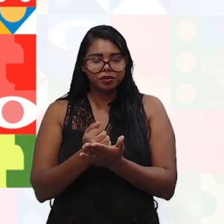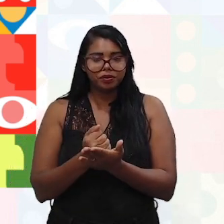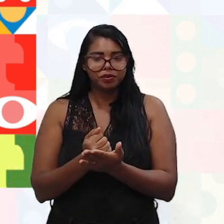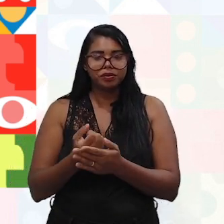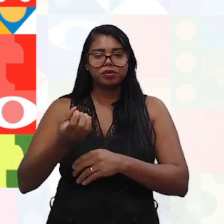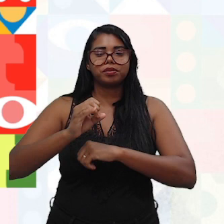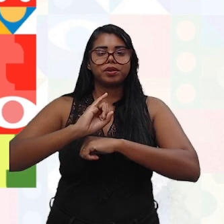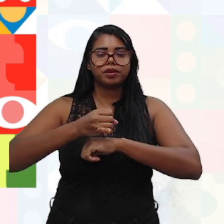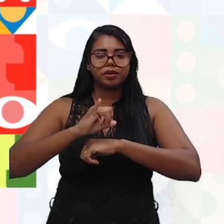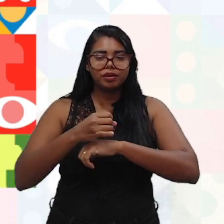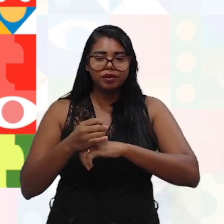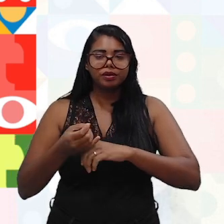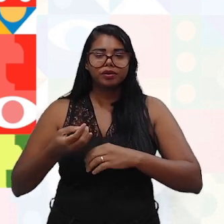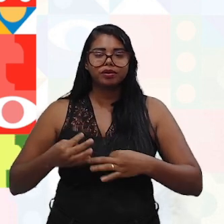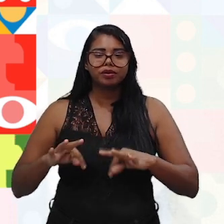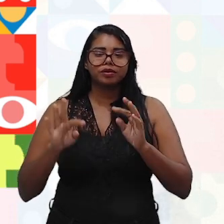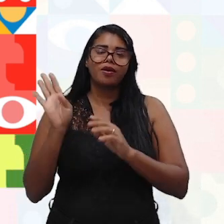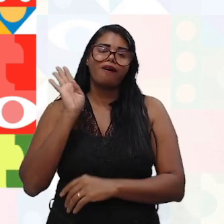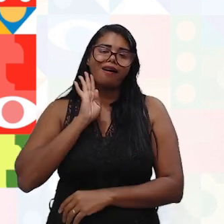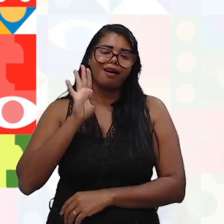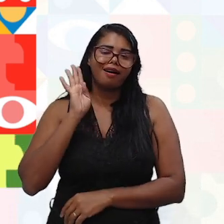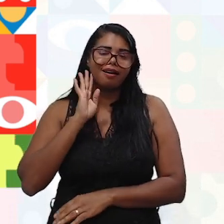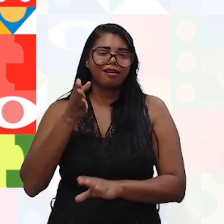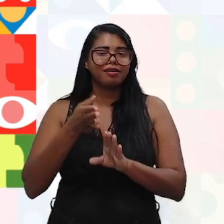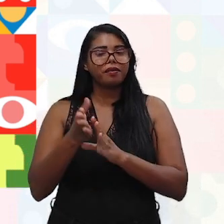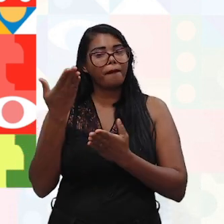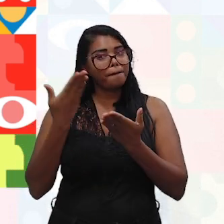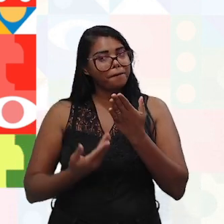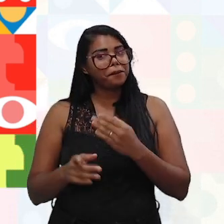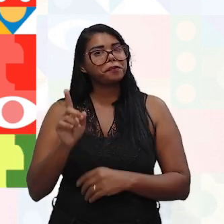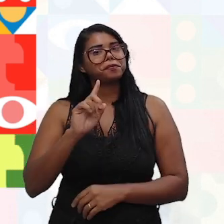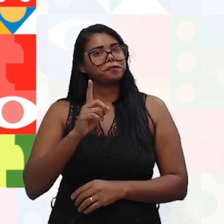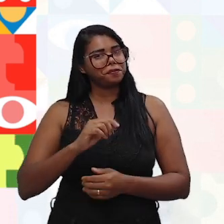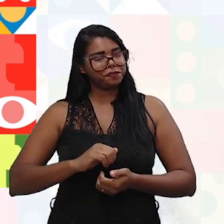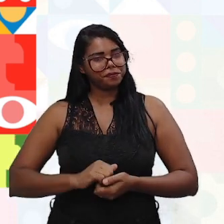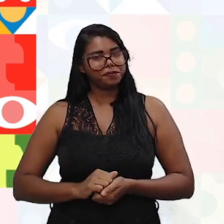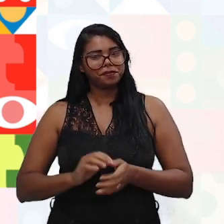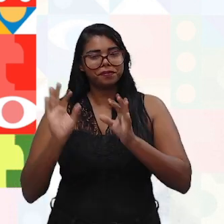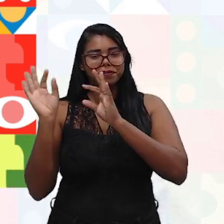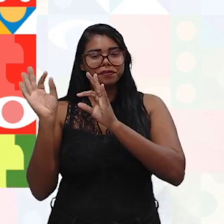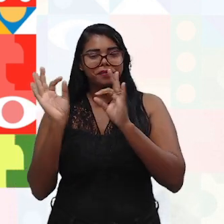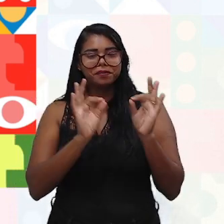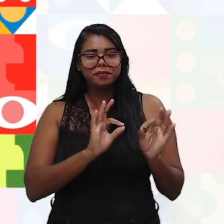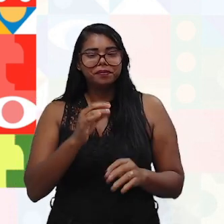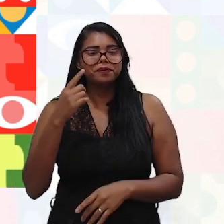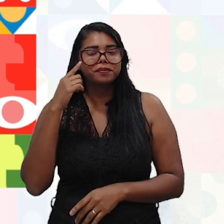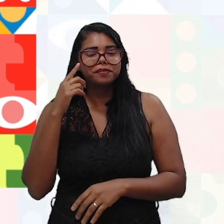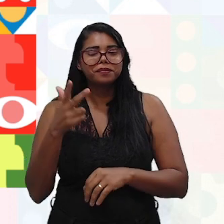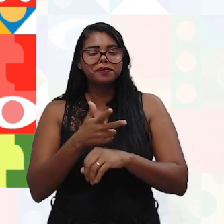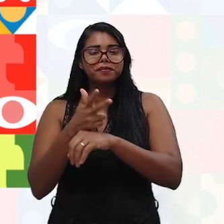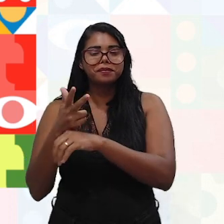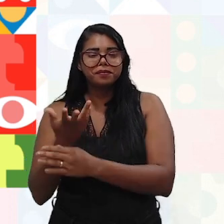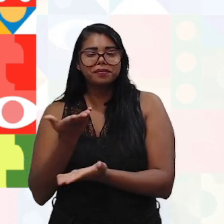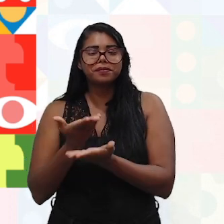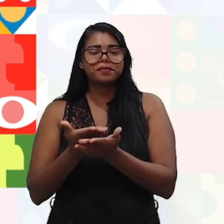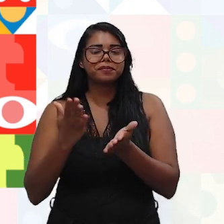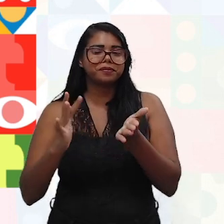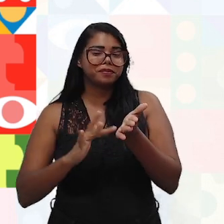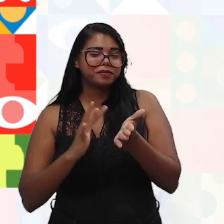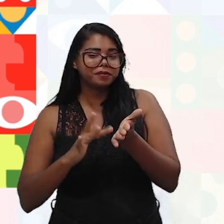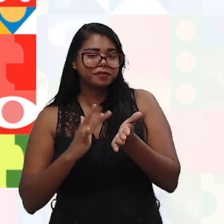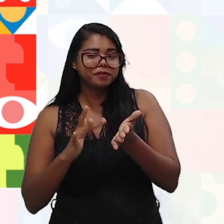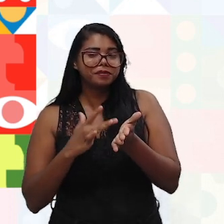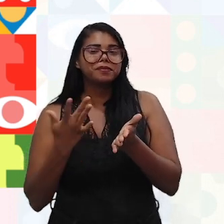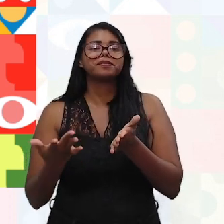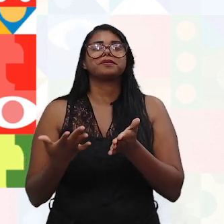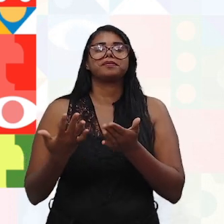tá muito legal. Eu te aconselho a não perder nenhuma videoaula, nenhum podcast. Interage com a gente